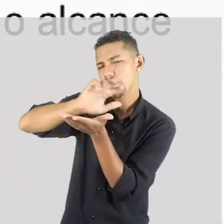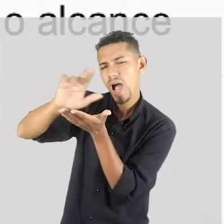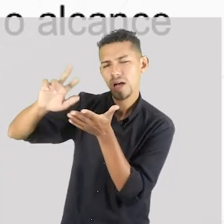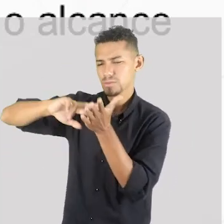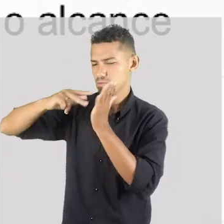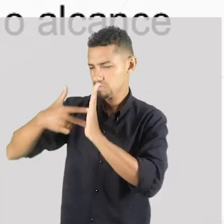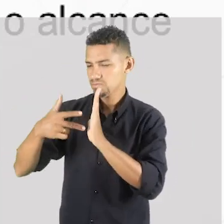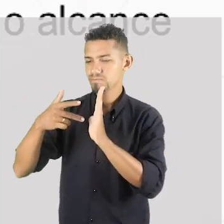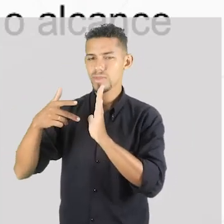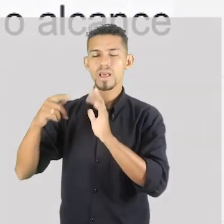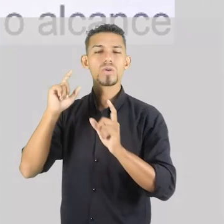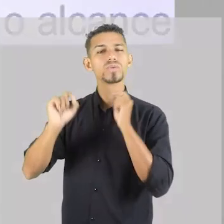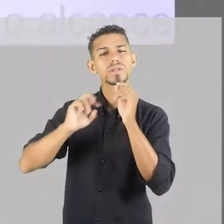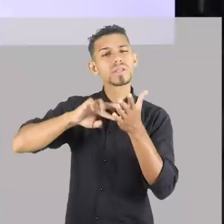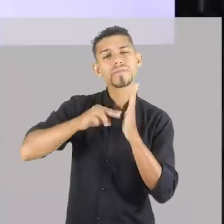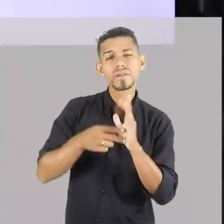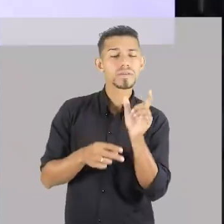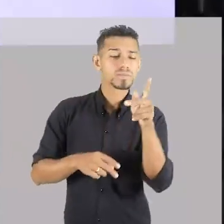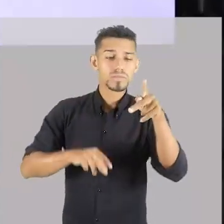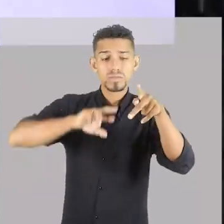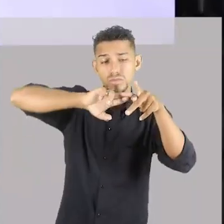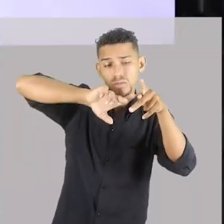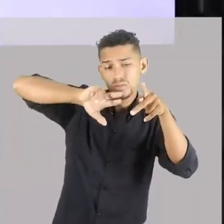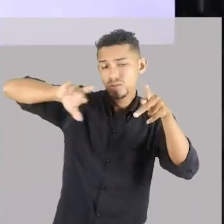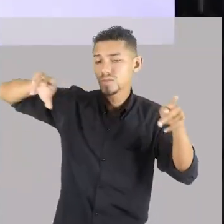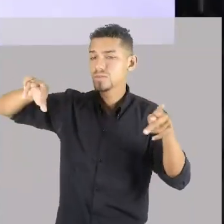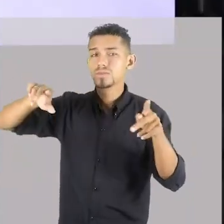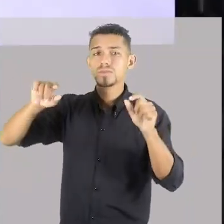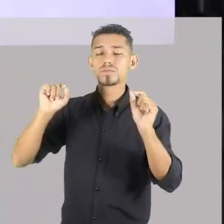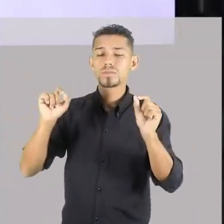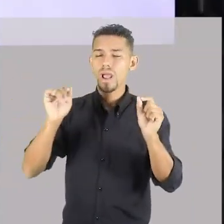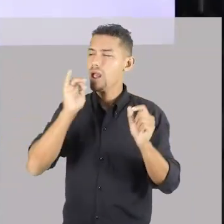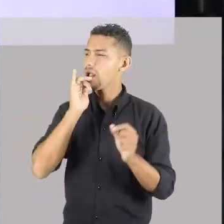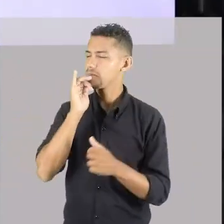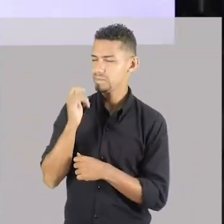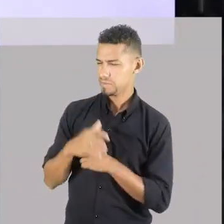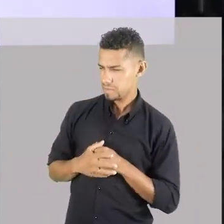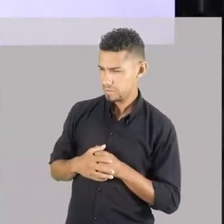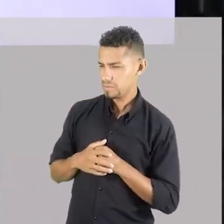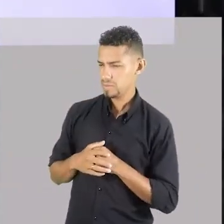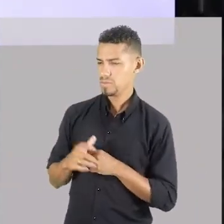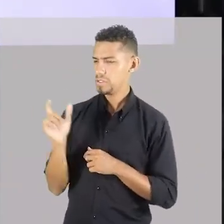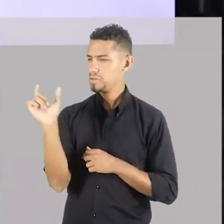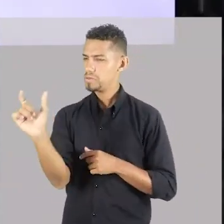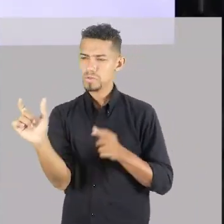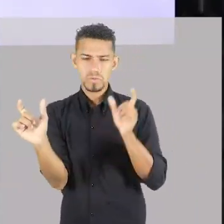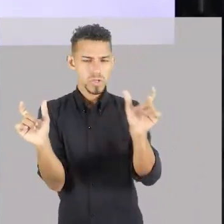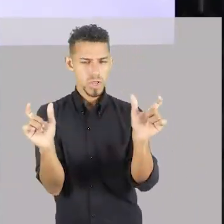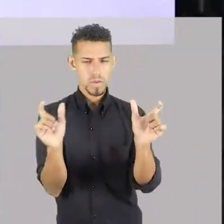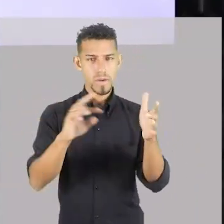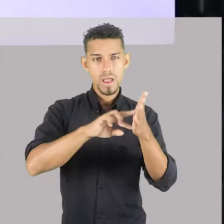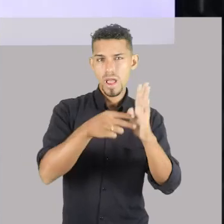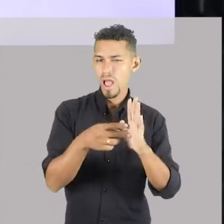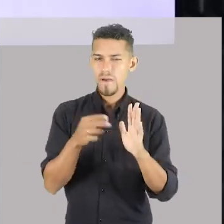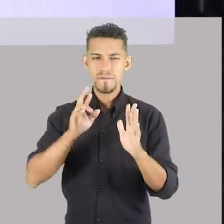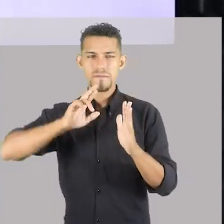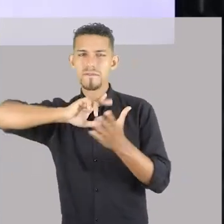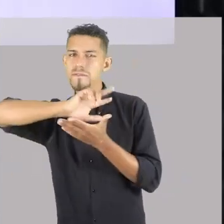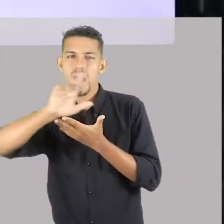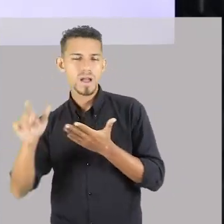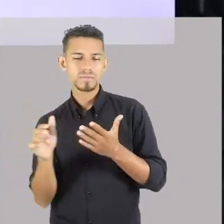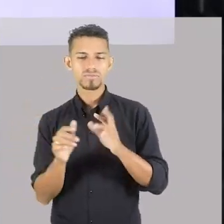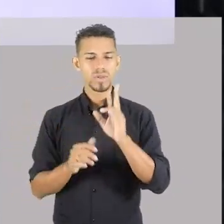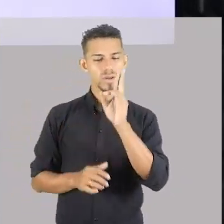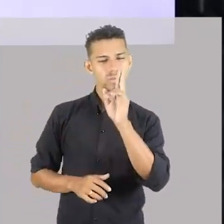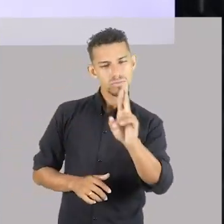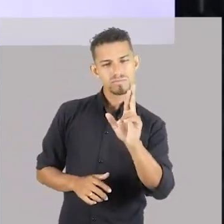literário. O que é a plurissignificação? É quando eu associo sentidos diversos, sentidos dentro de uma